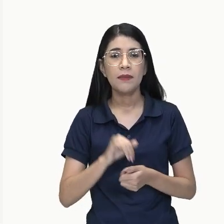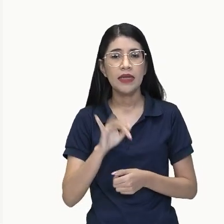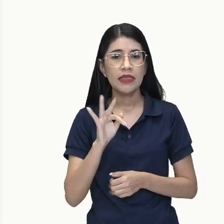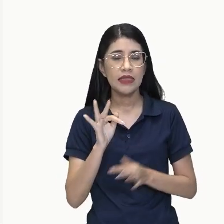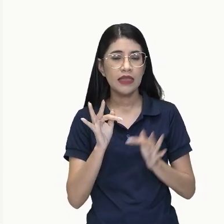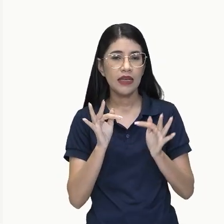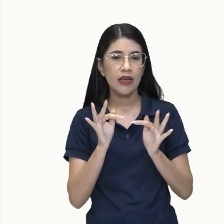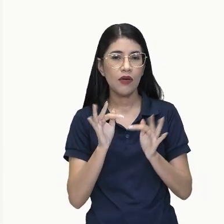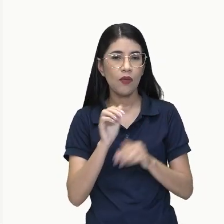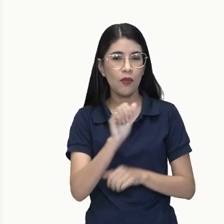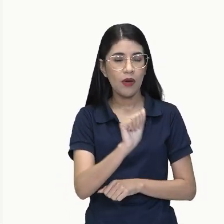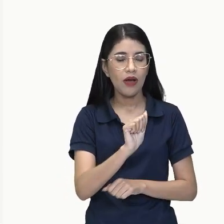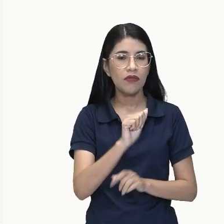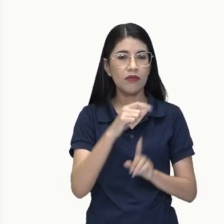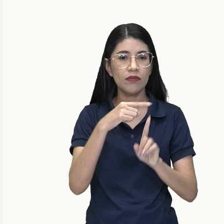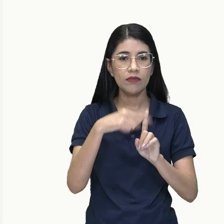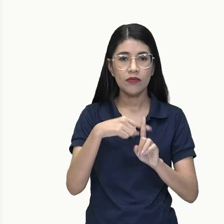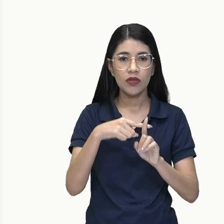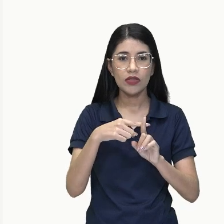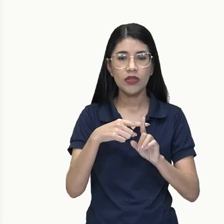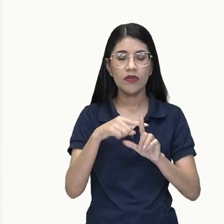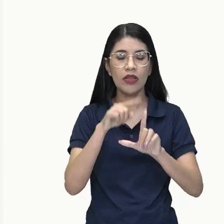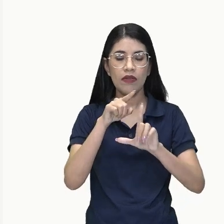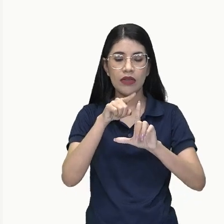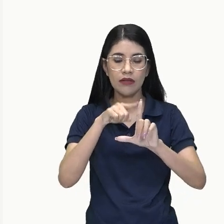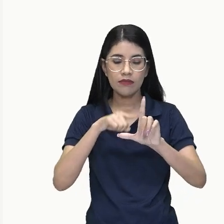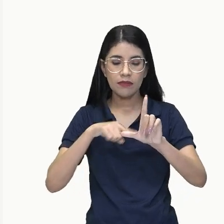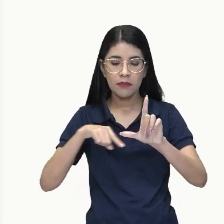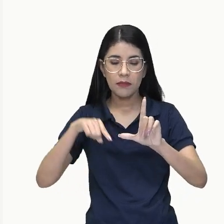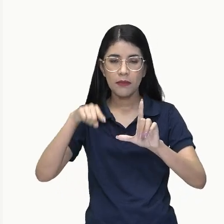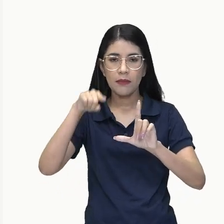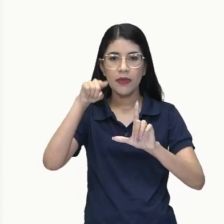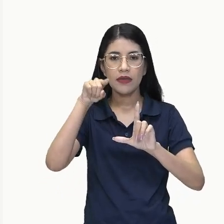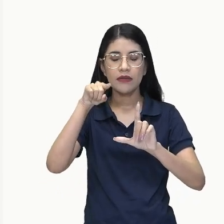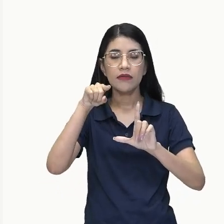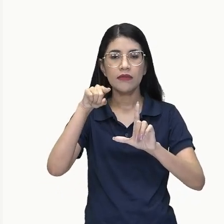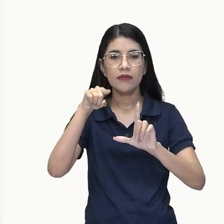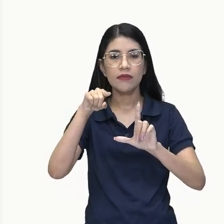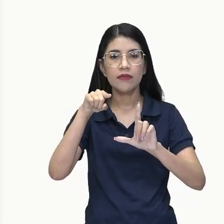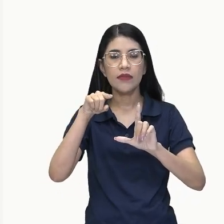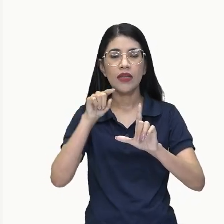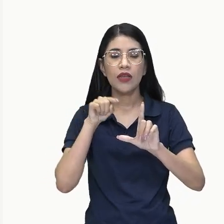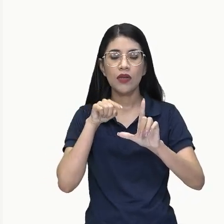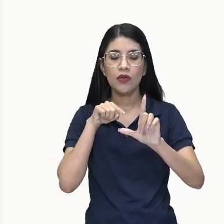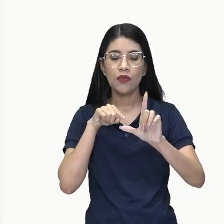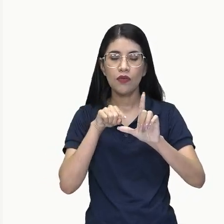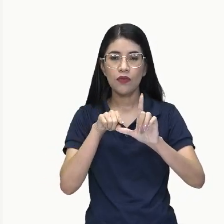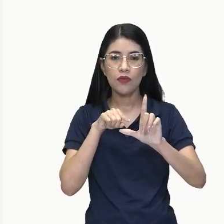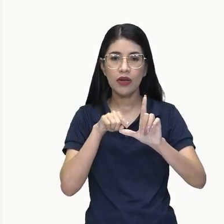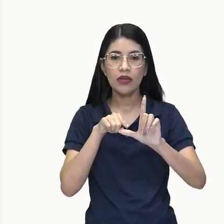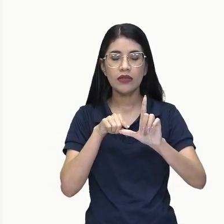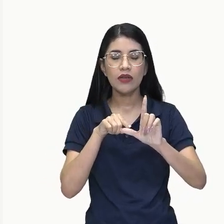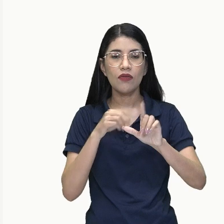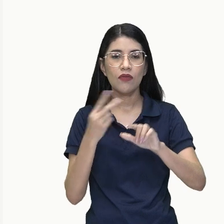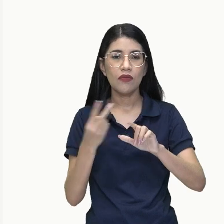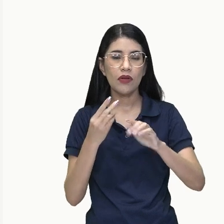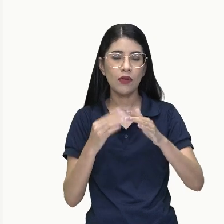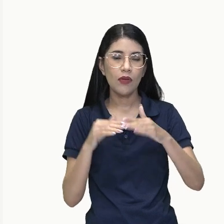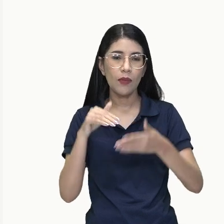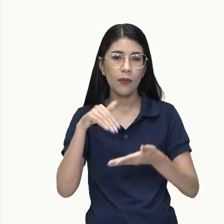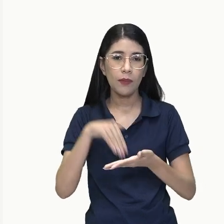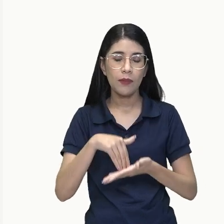A positivo, a concavidade estará voltada para cima e o vértice representará o mínimo da